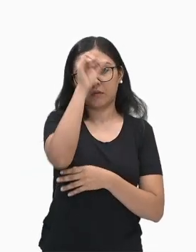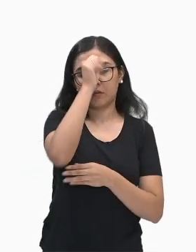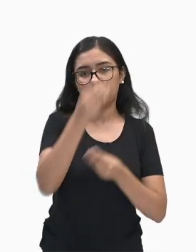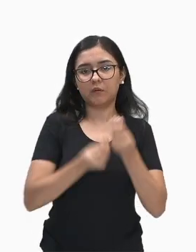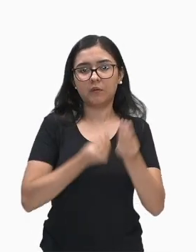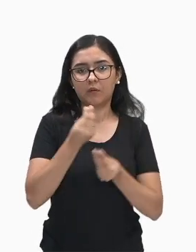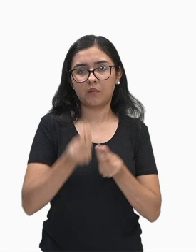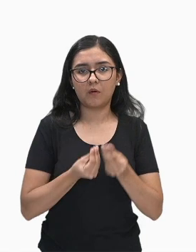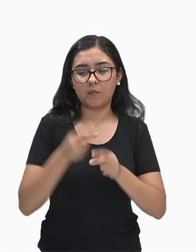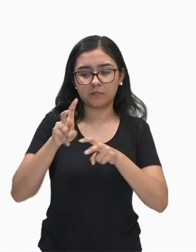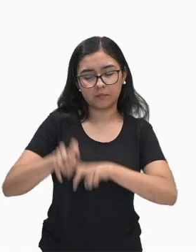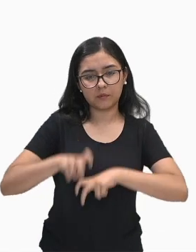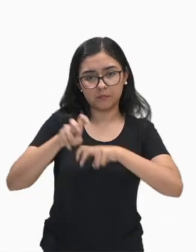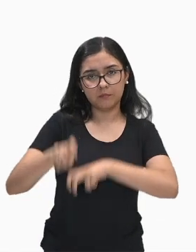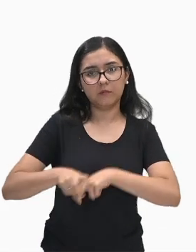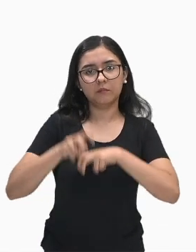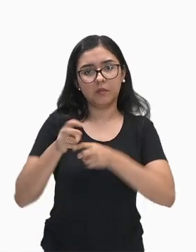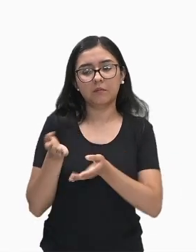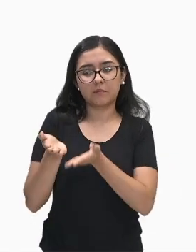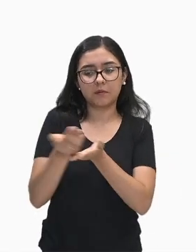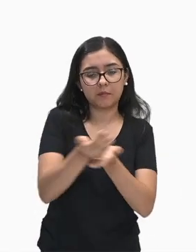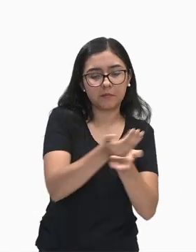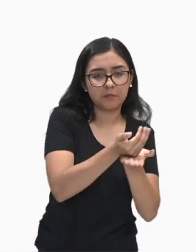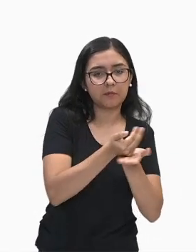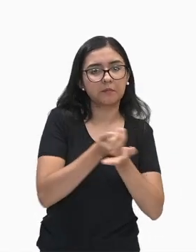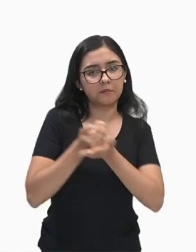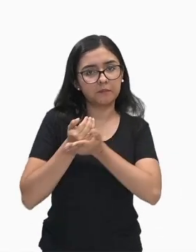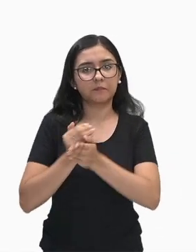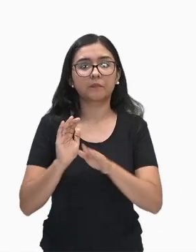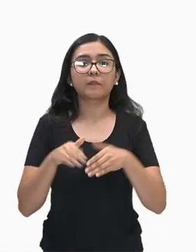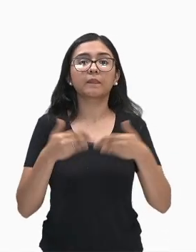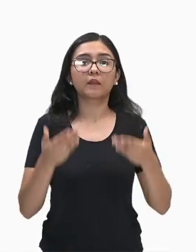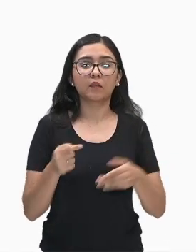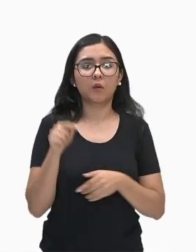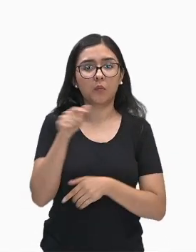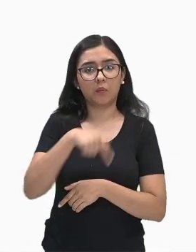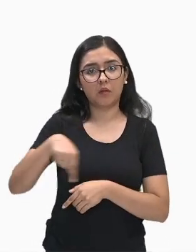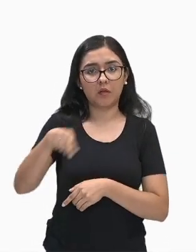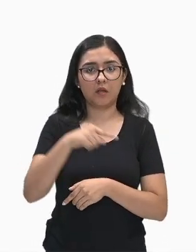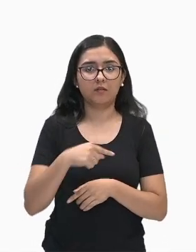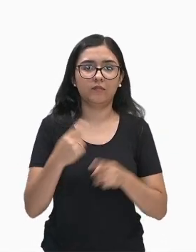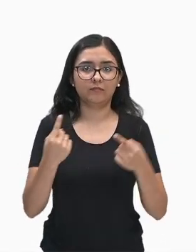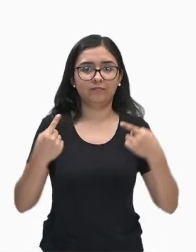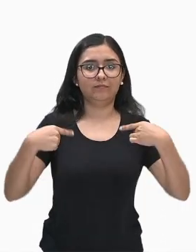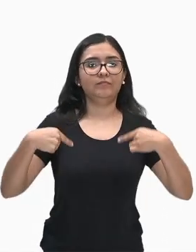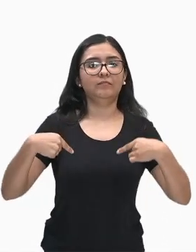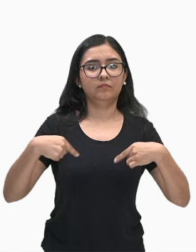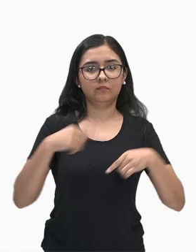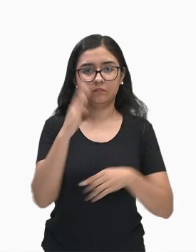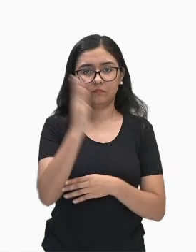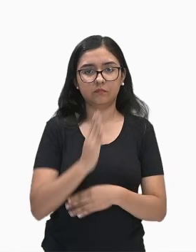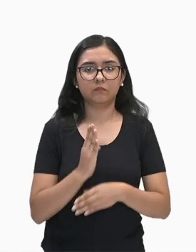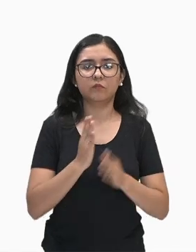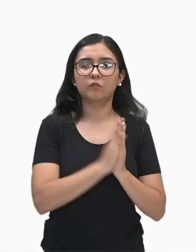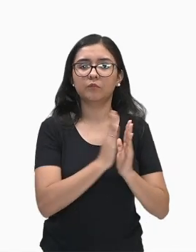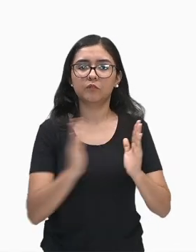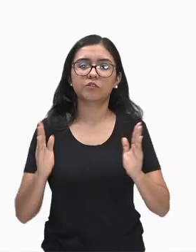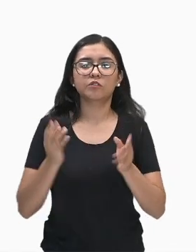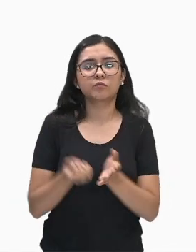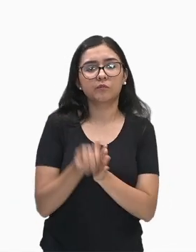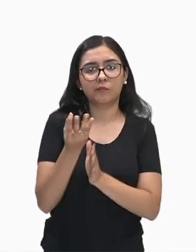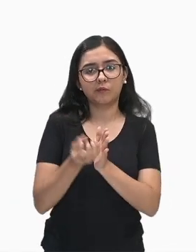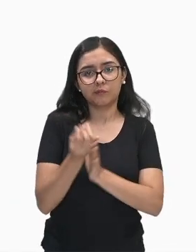da colheita e levaram para as Antilhas e se tornaram forte concorrente do Brasil no processo de